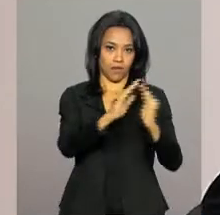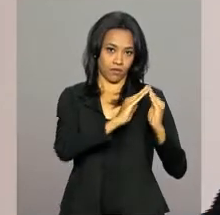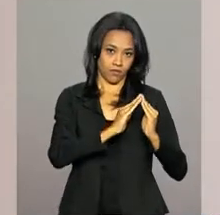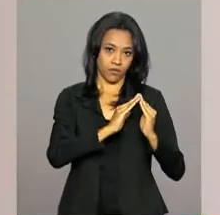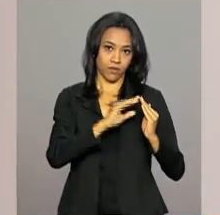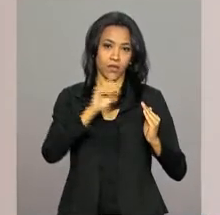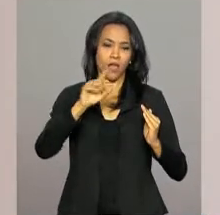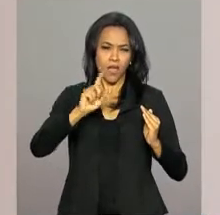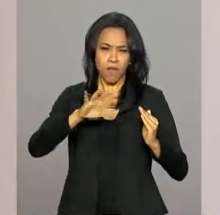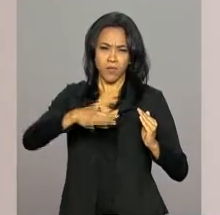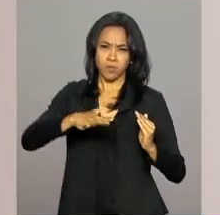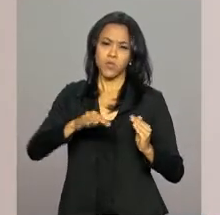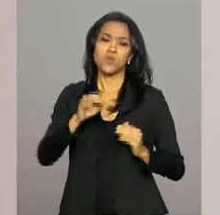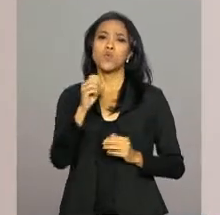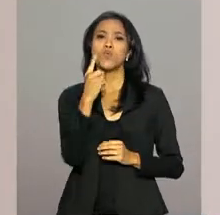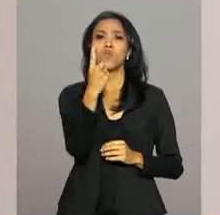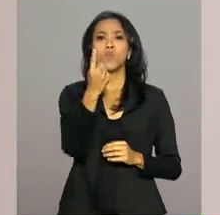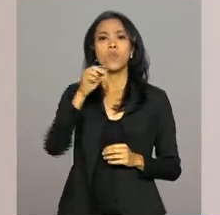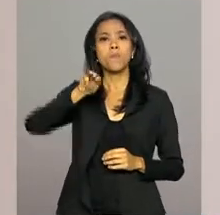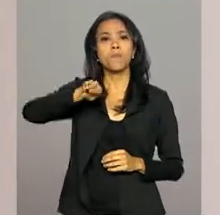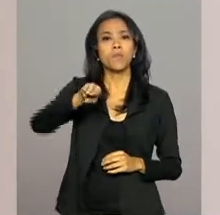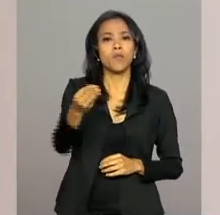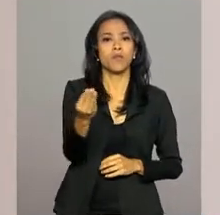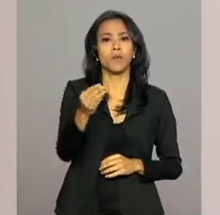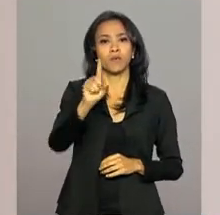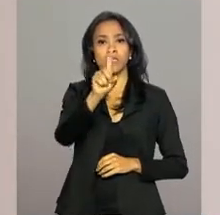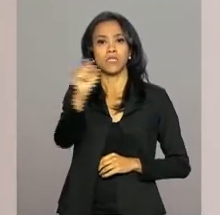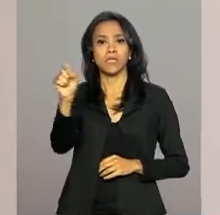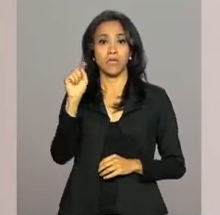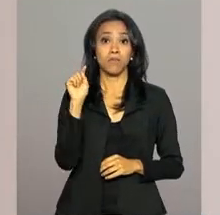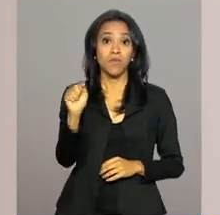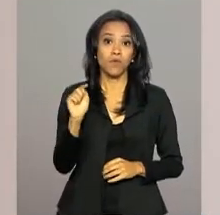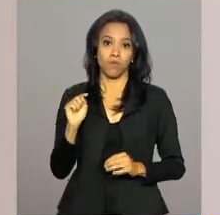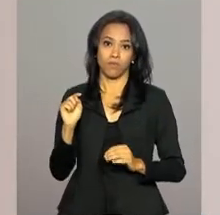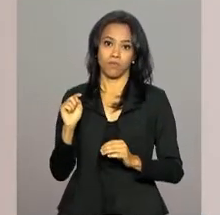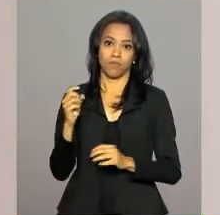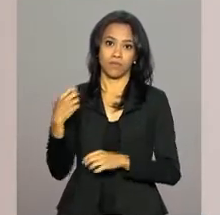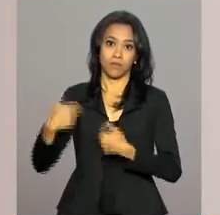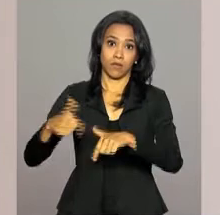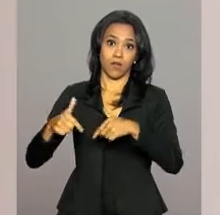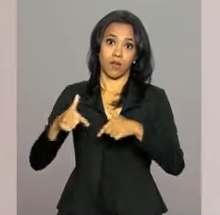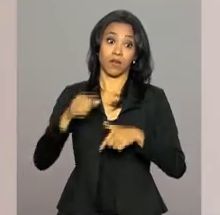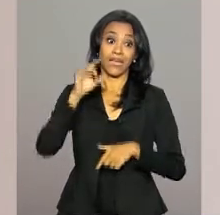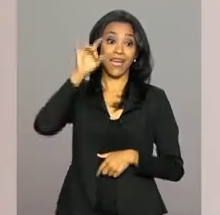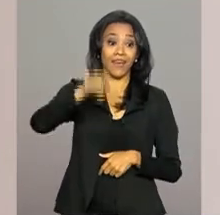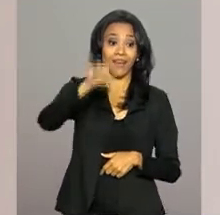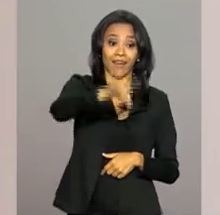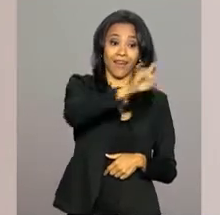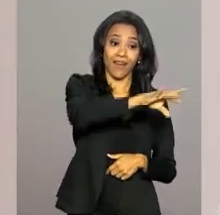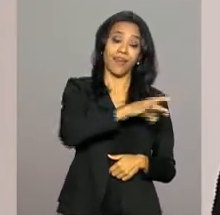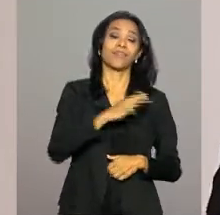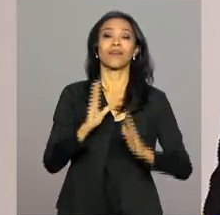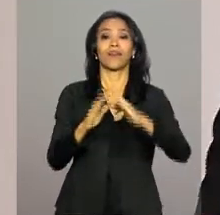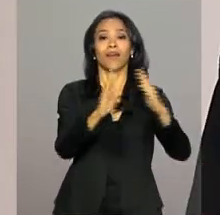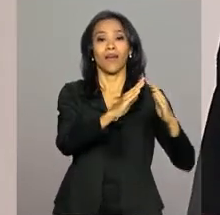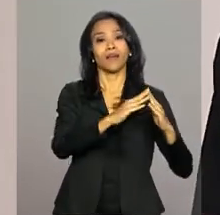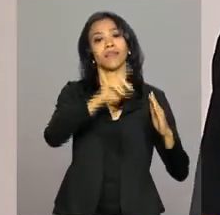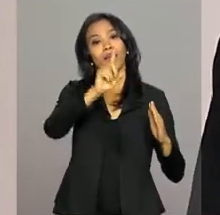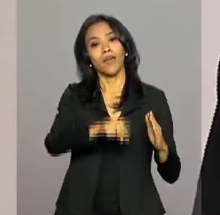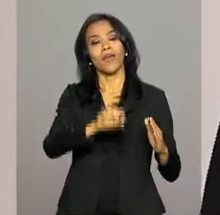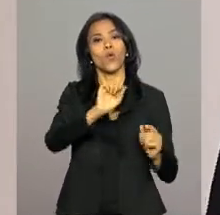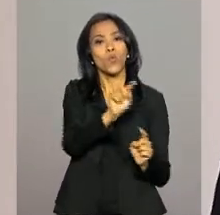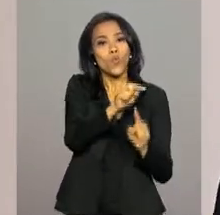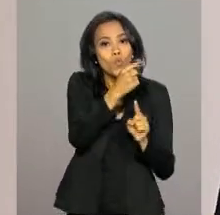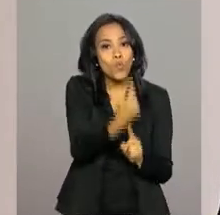em um milhão e cem mil empregos porque cada casa representa um emprego e meio isso